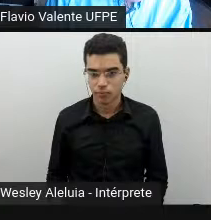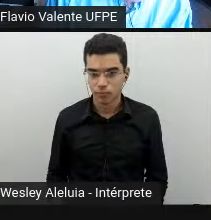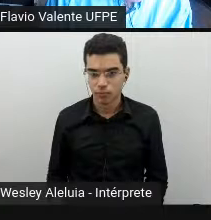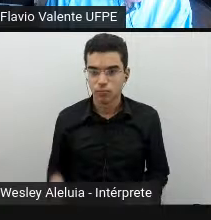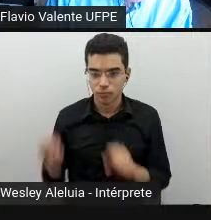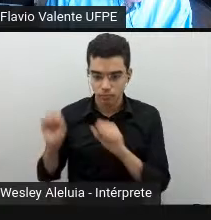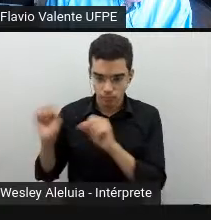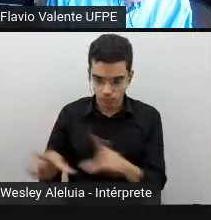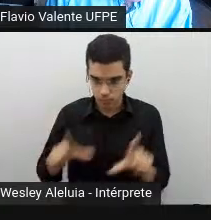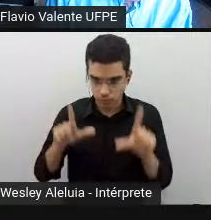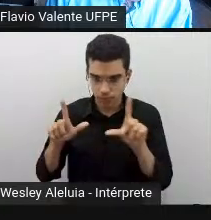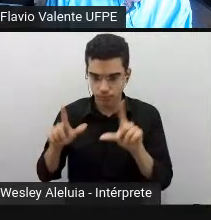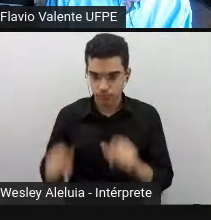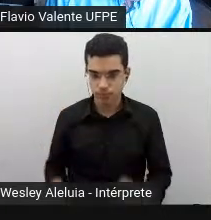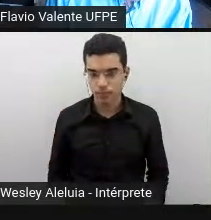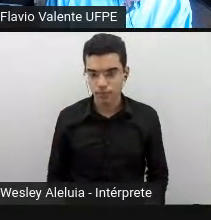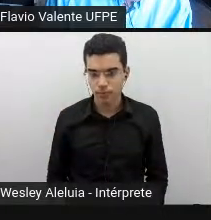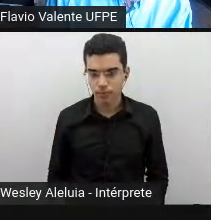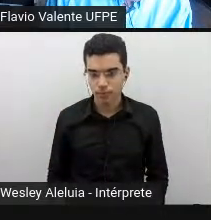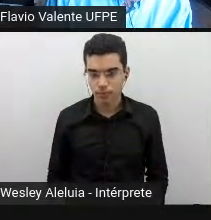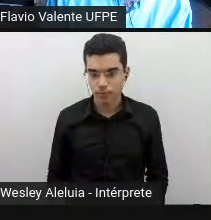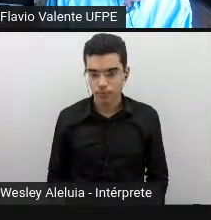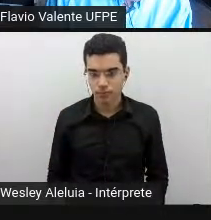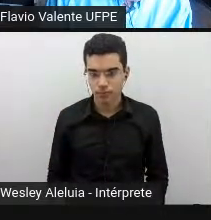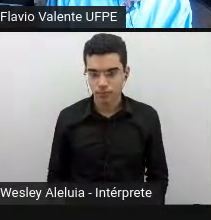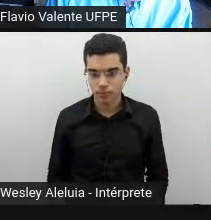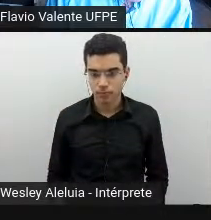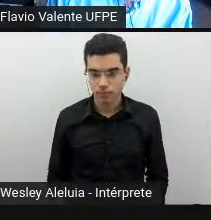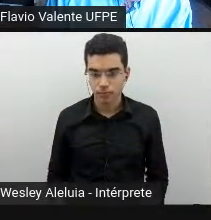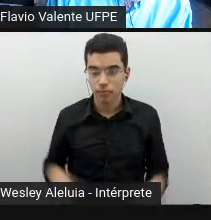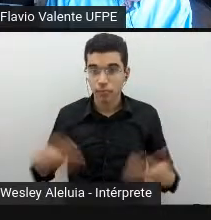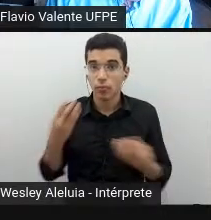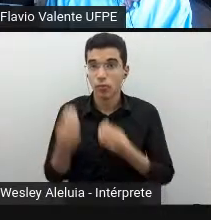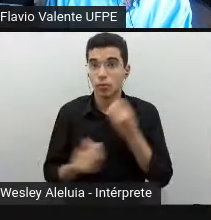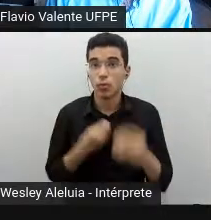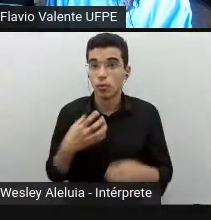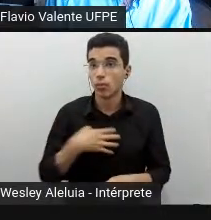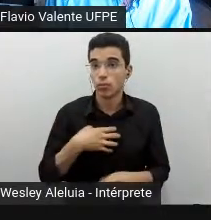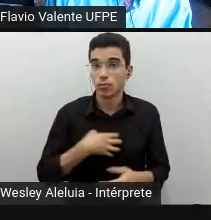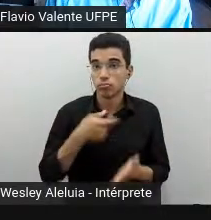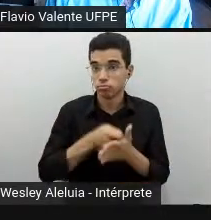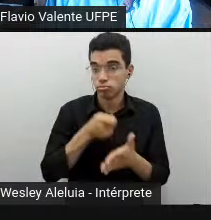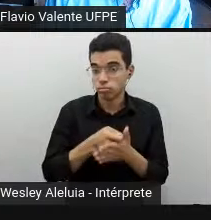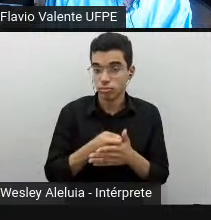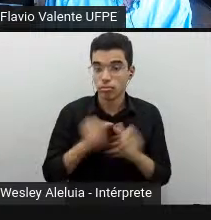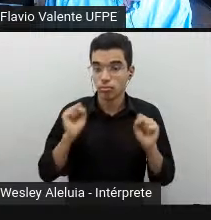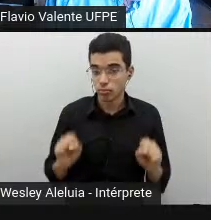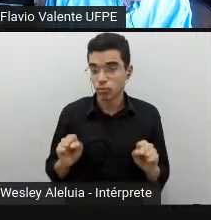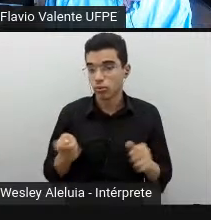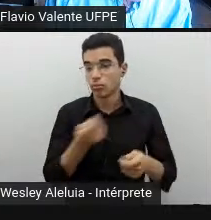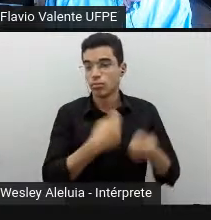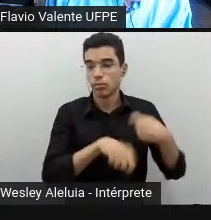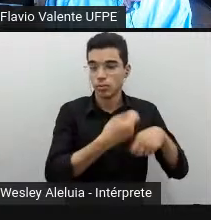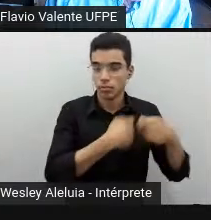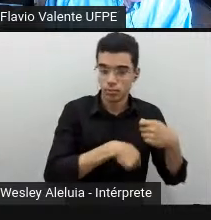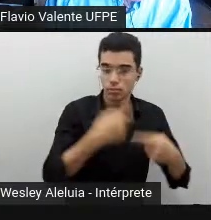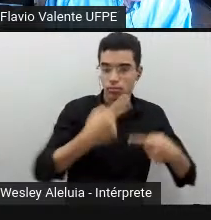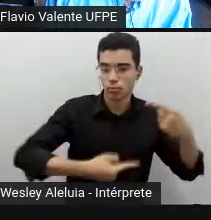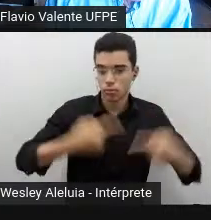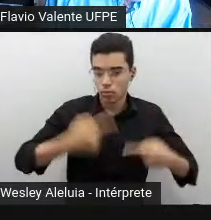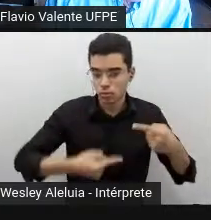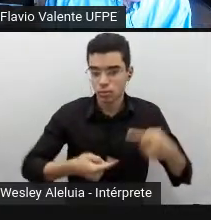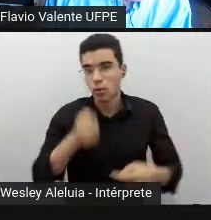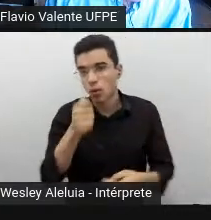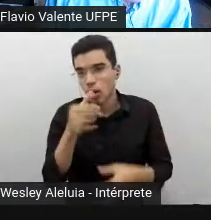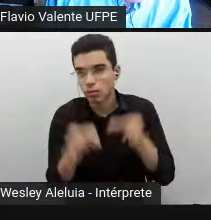Próximo. Os mecanismos, então, de exigibilidade podem ser, como eu disse, administrativos, políticos, quase judiciais